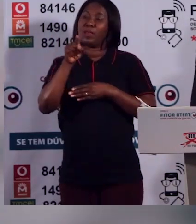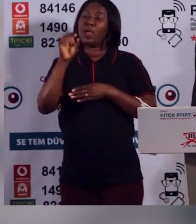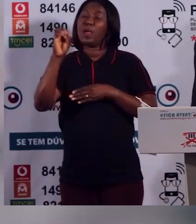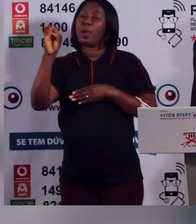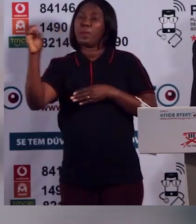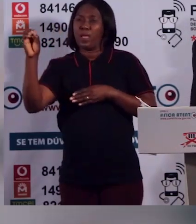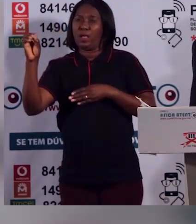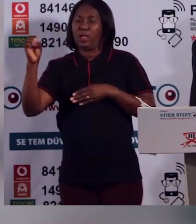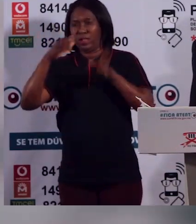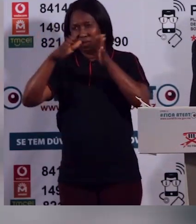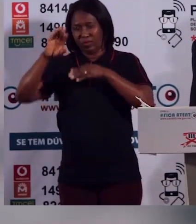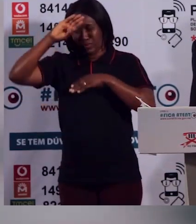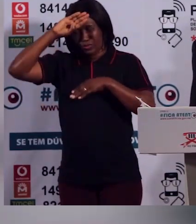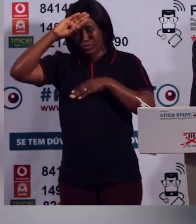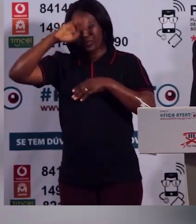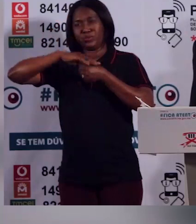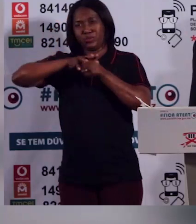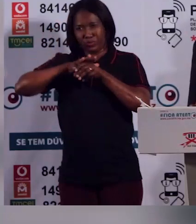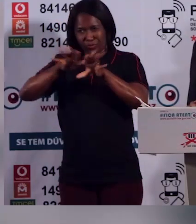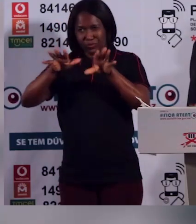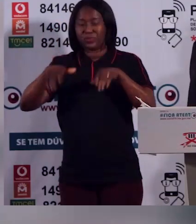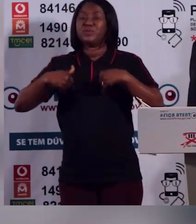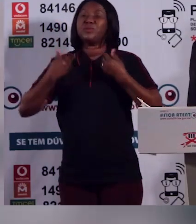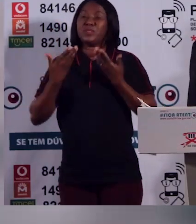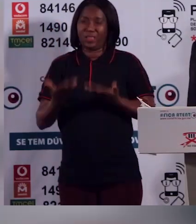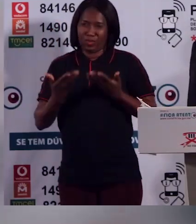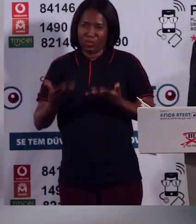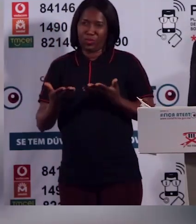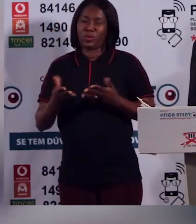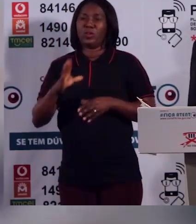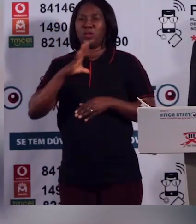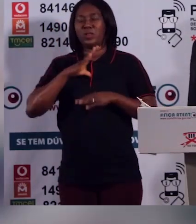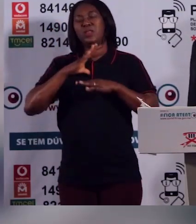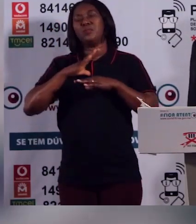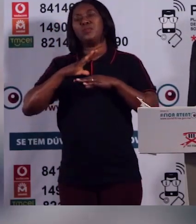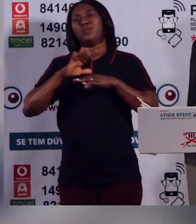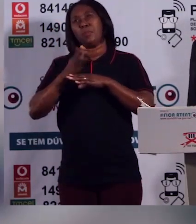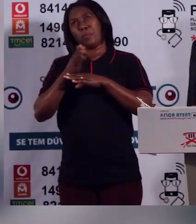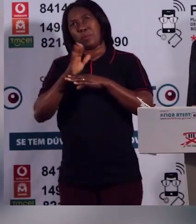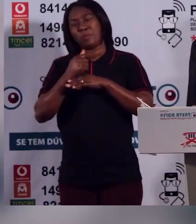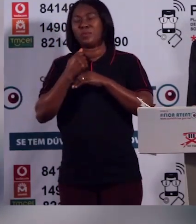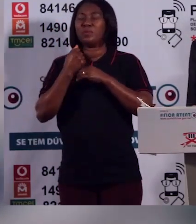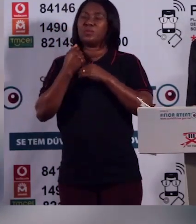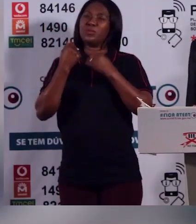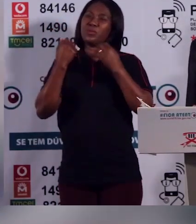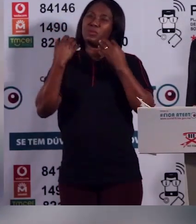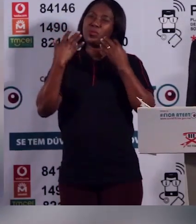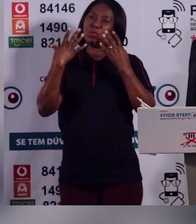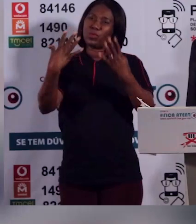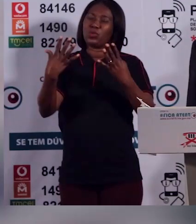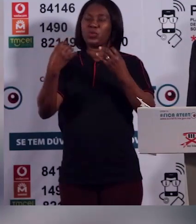Covid-19. Neste momento estamos com um pouco mais de 980 casos